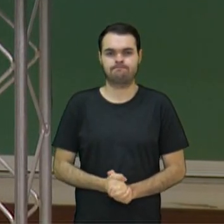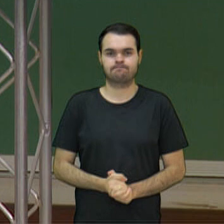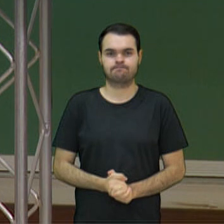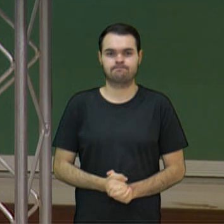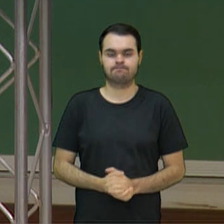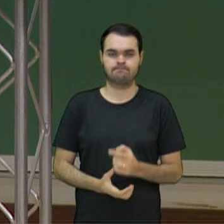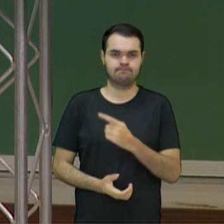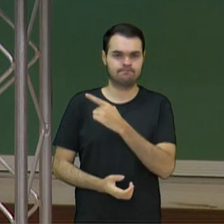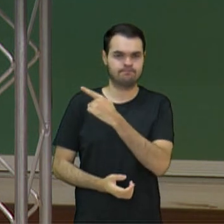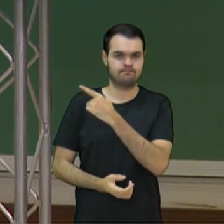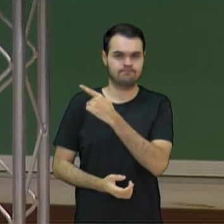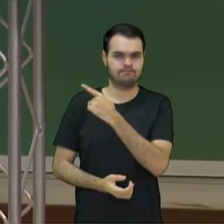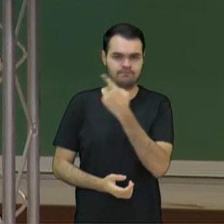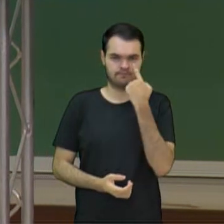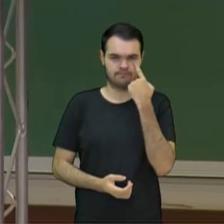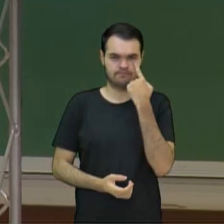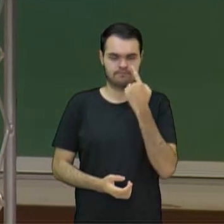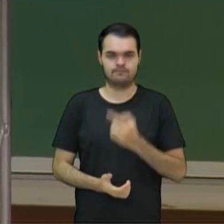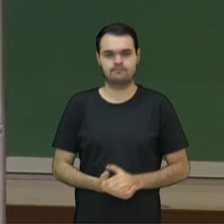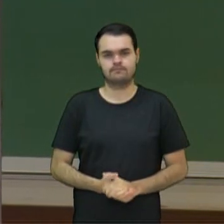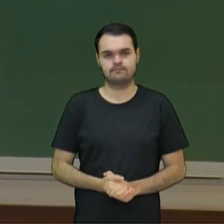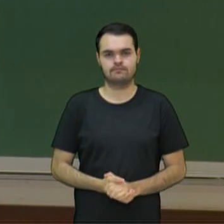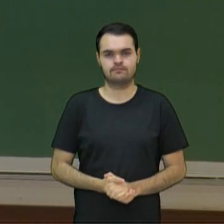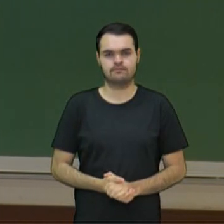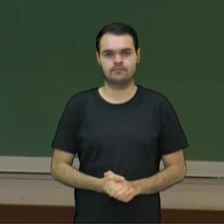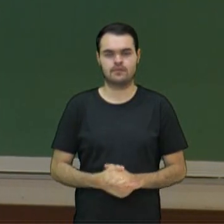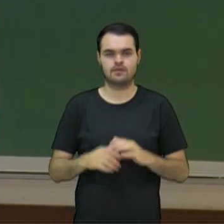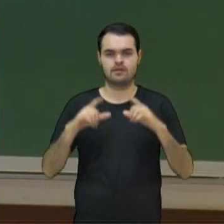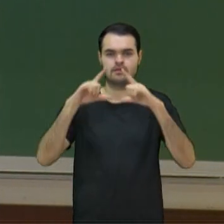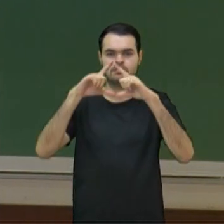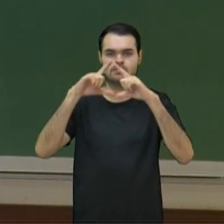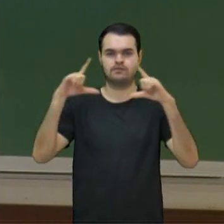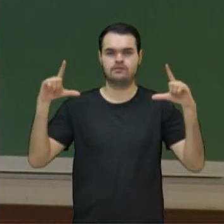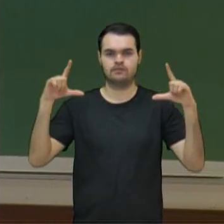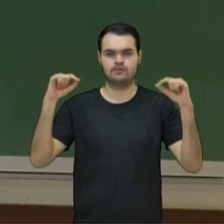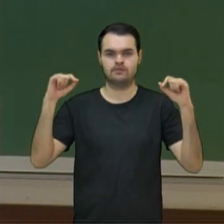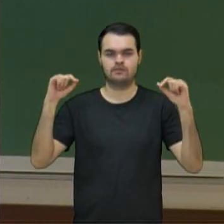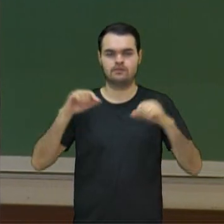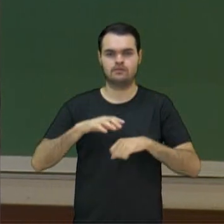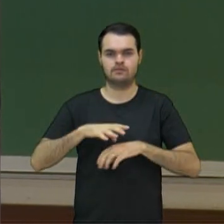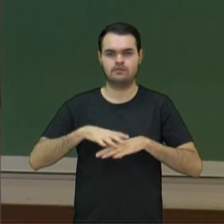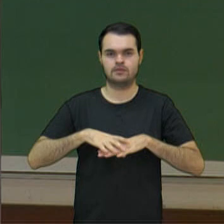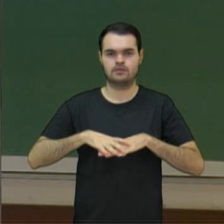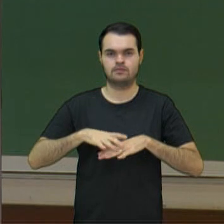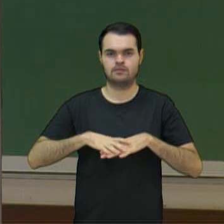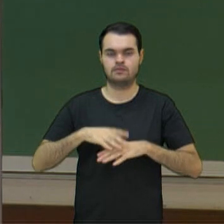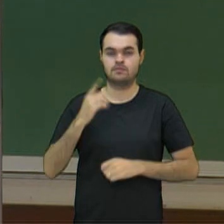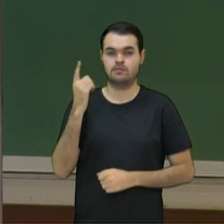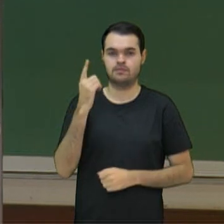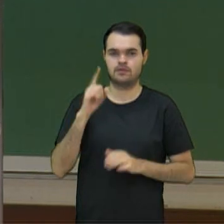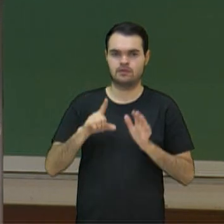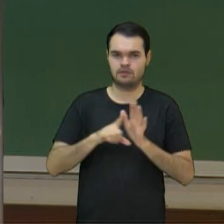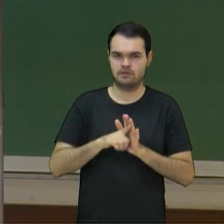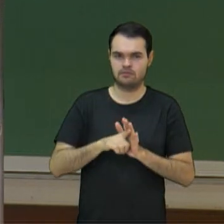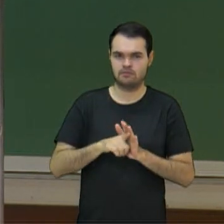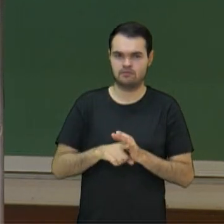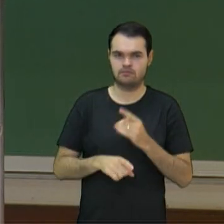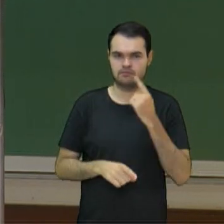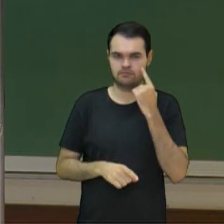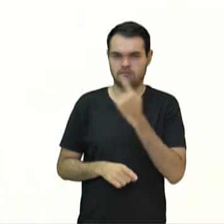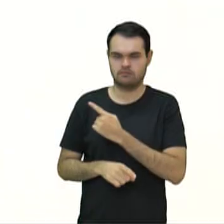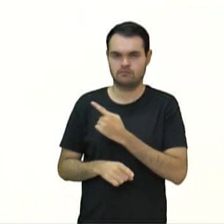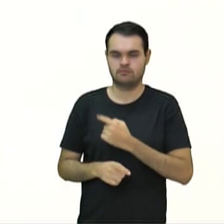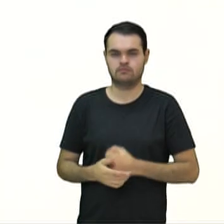Vamos ver aqui, então, a fórmula aqui, matemática, da primeira lei de Ohm. Então, dá uma lida aqui.